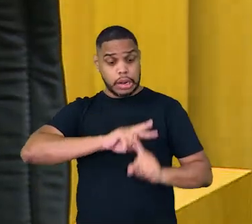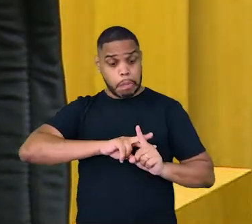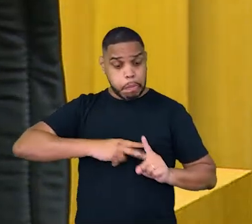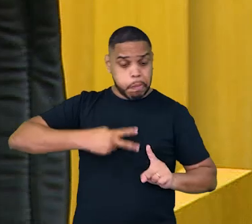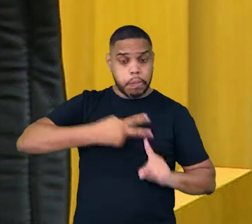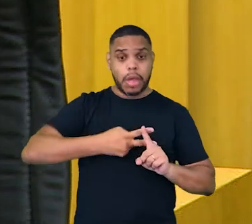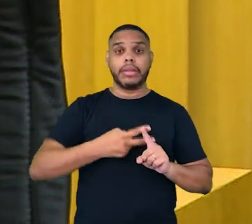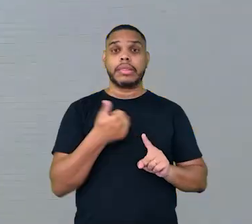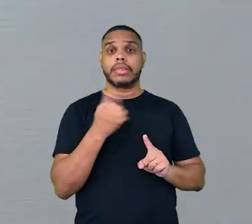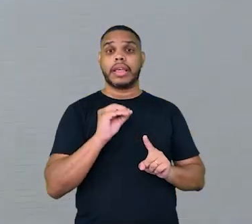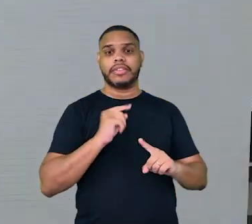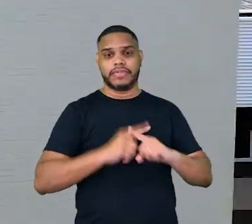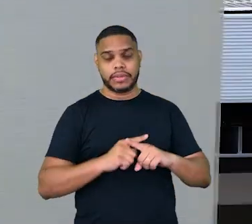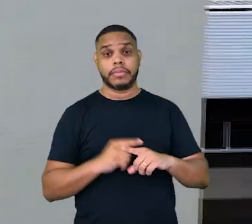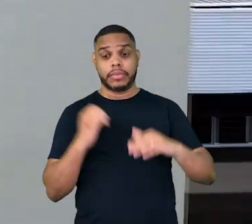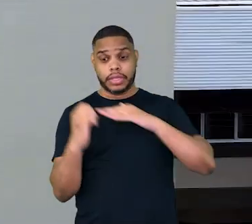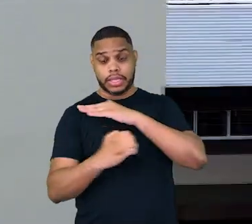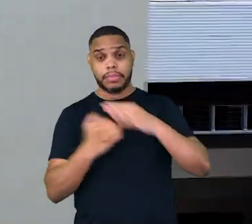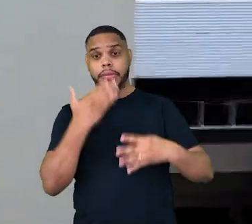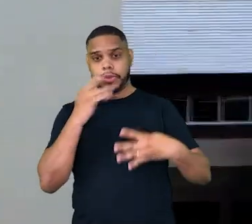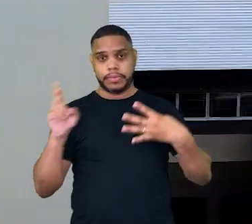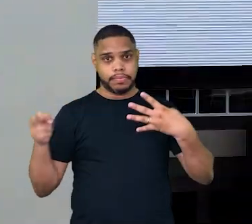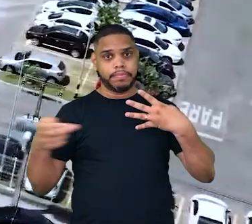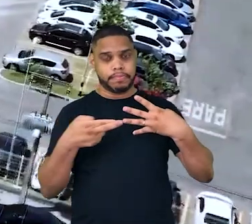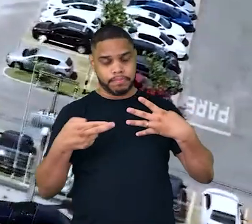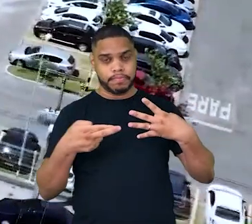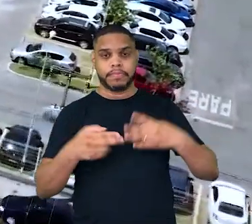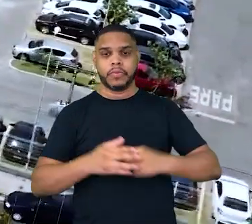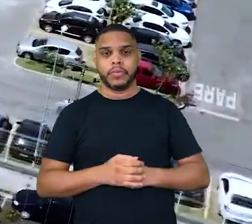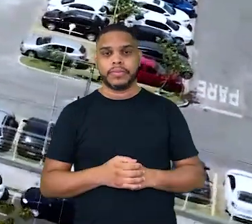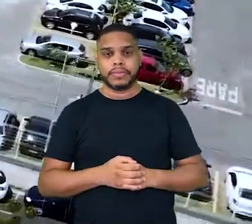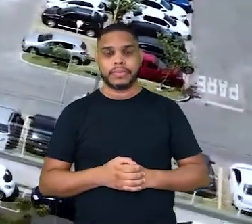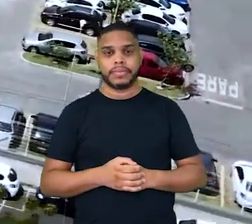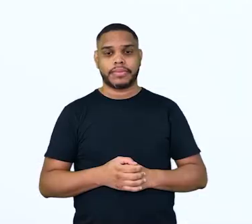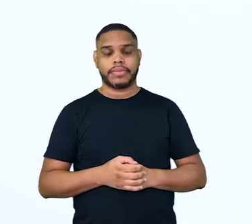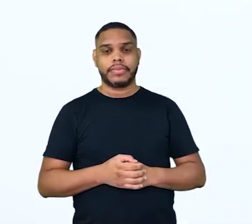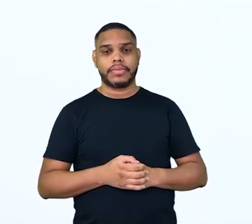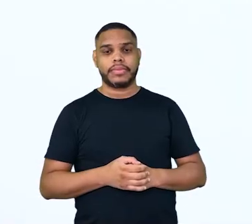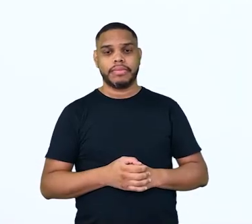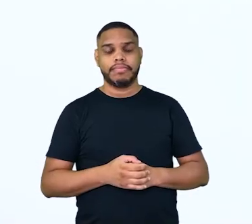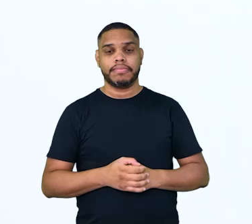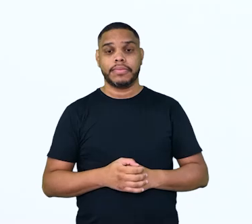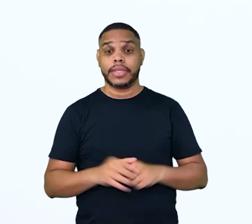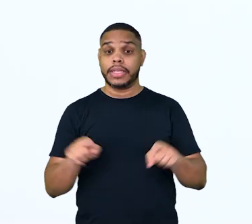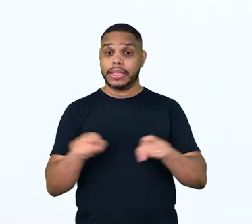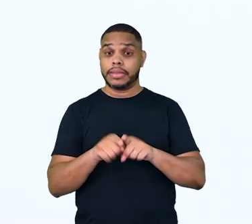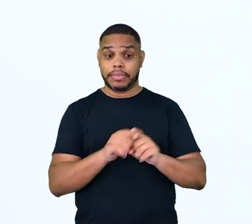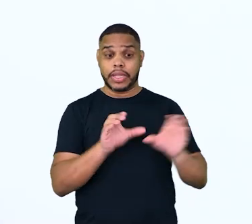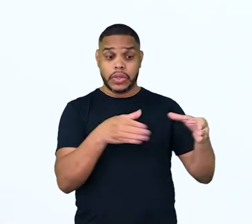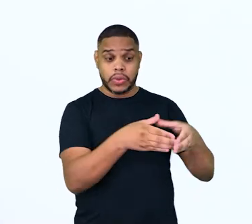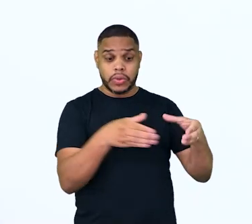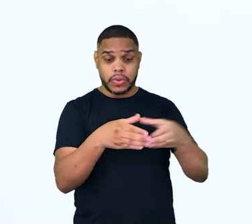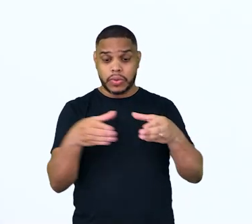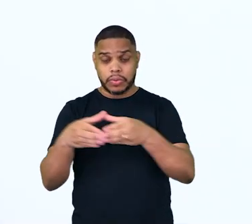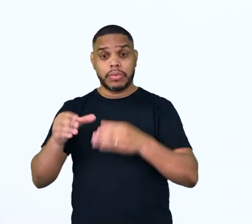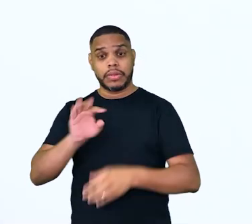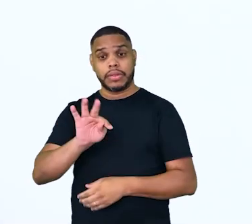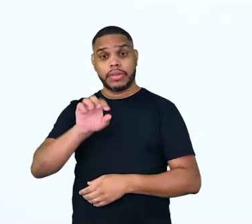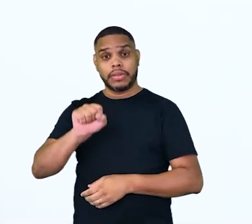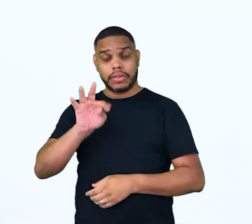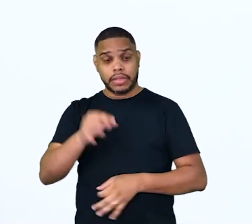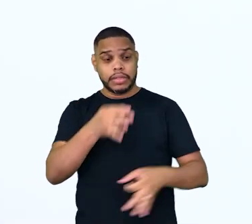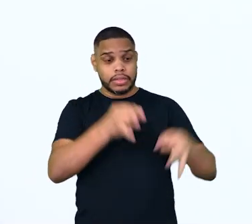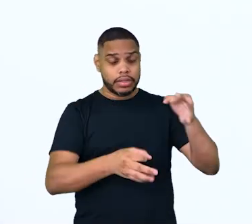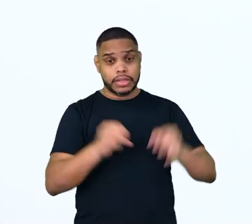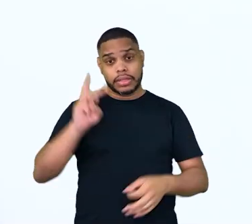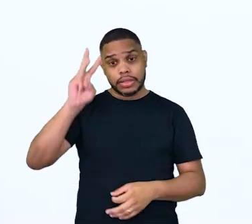remuneração mensal. A empresa entrou com um recurso extraordinário. E vale lembrar que as turmas do TST julgam os